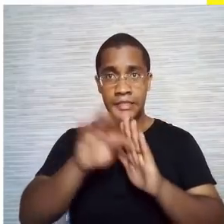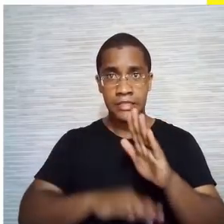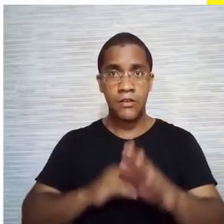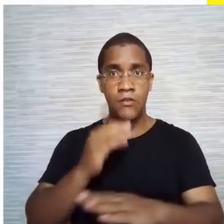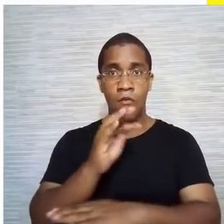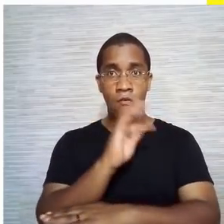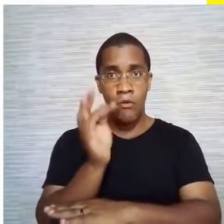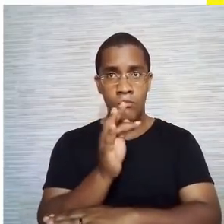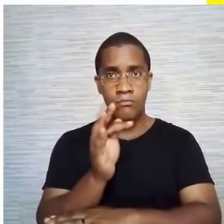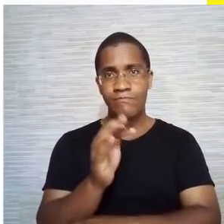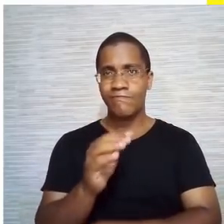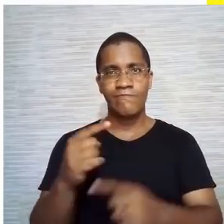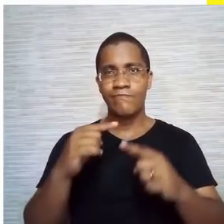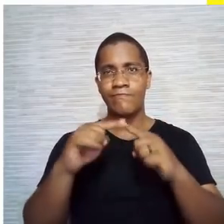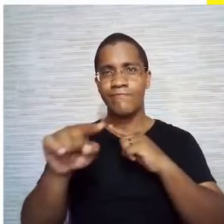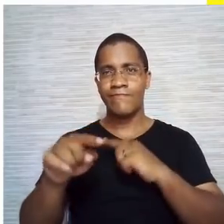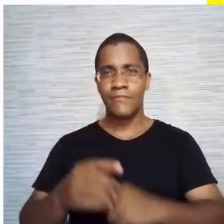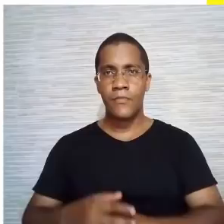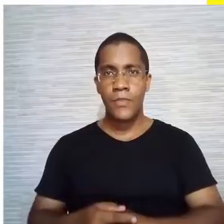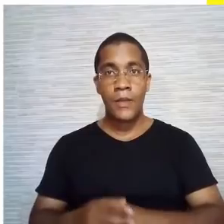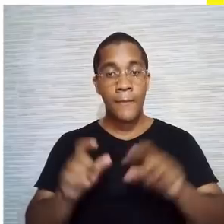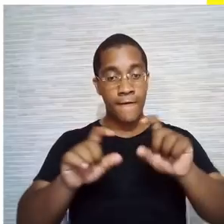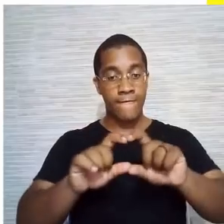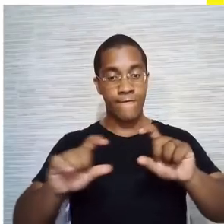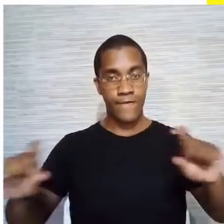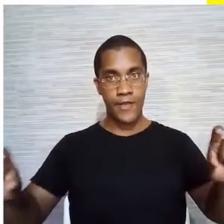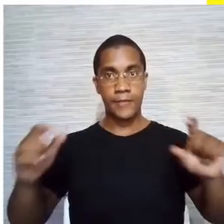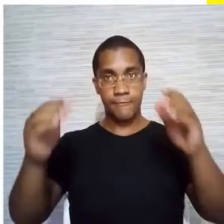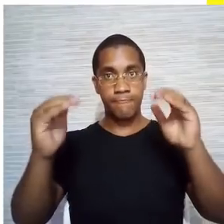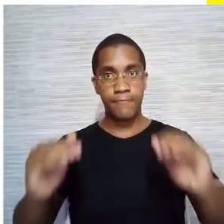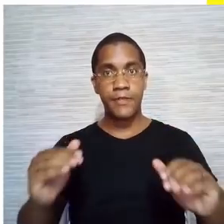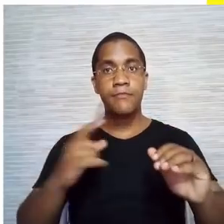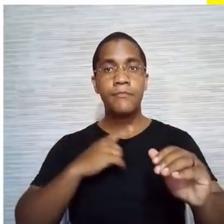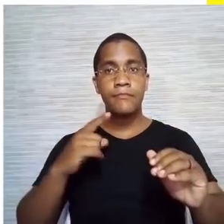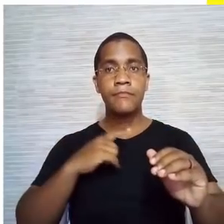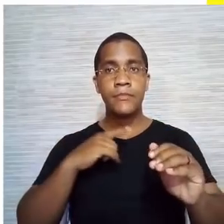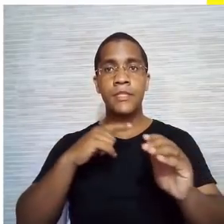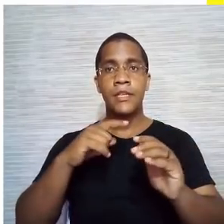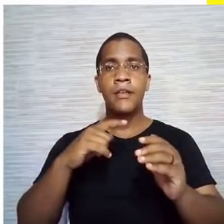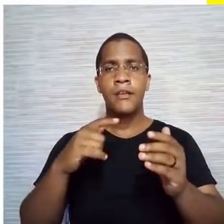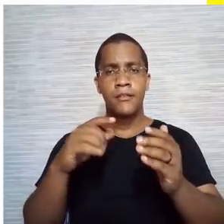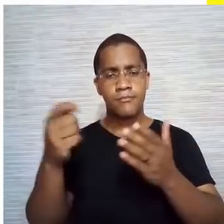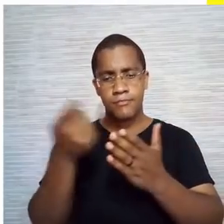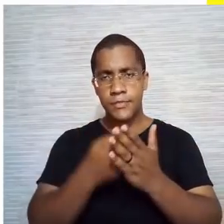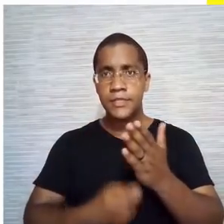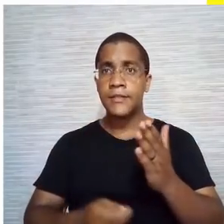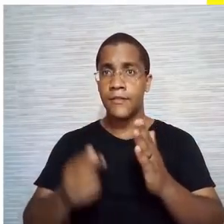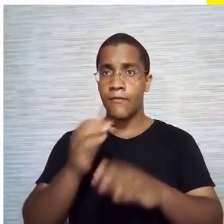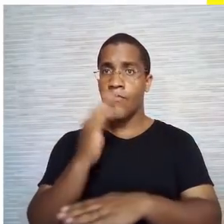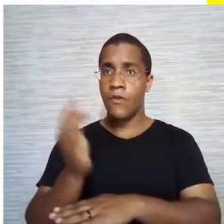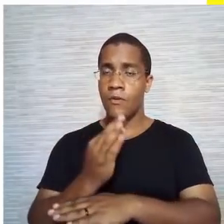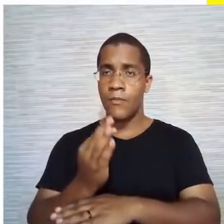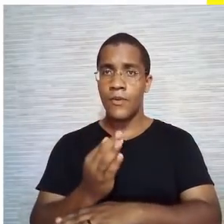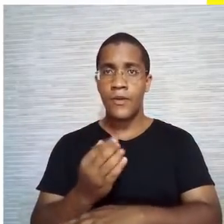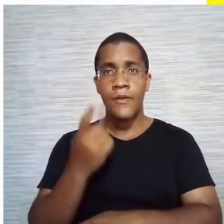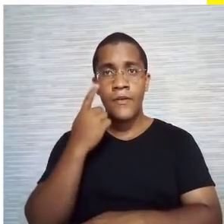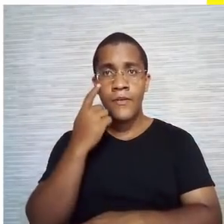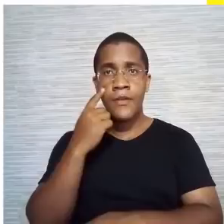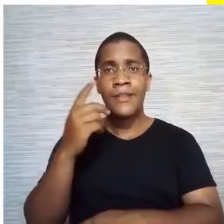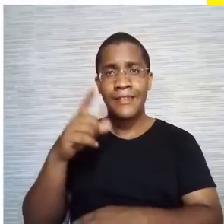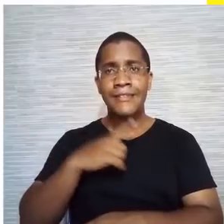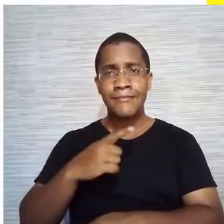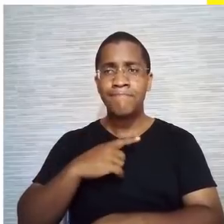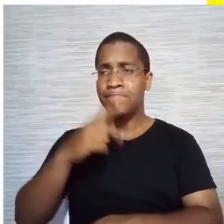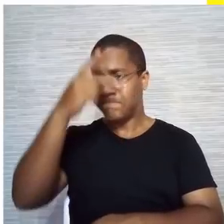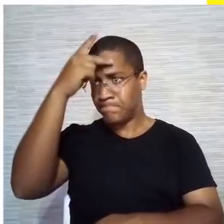mais formal. Nós temos aqui a mesma frase no segundo exemplo com a linguagem mais formal. Vejam, há